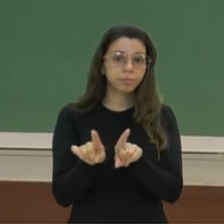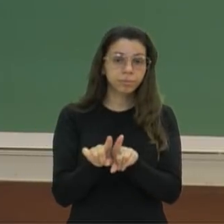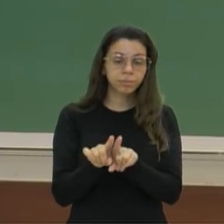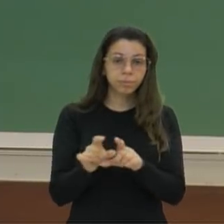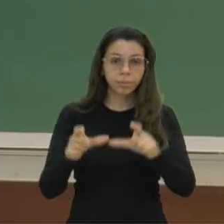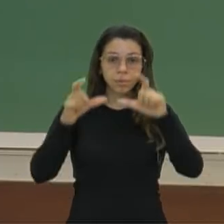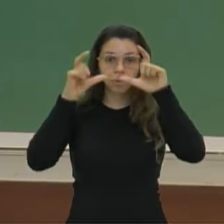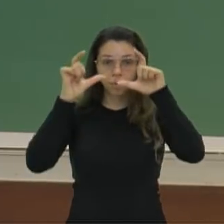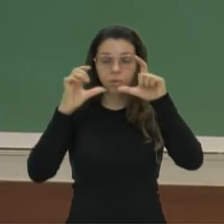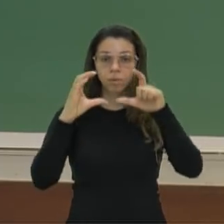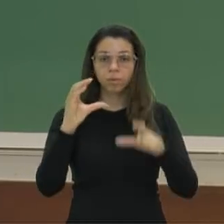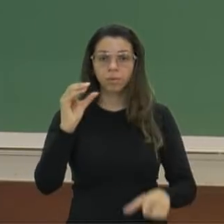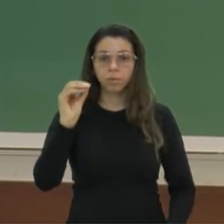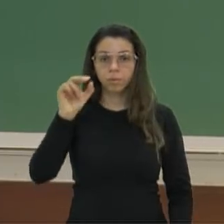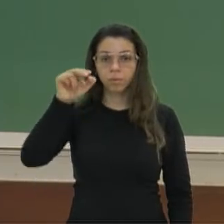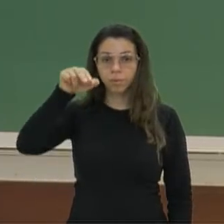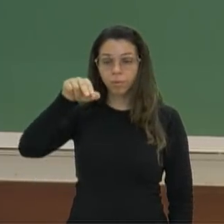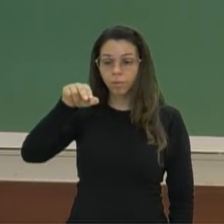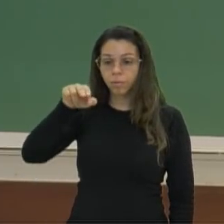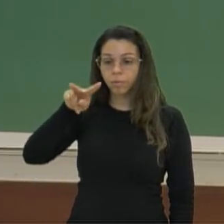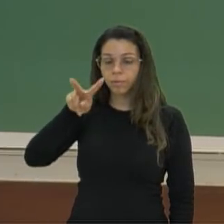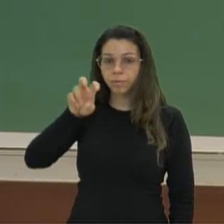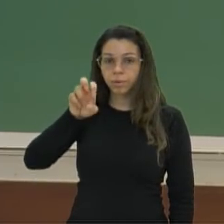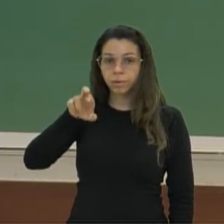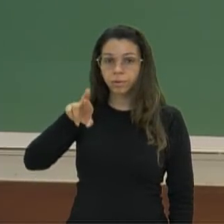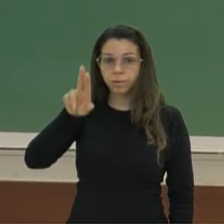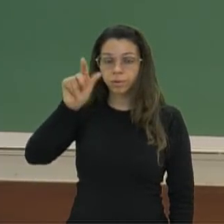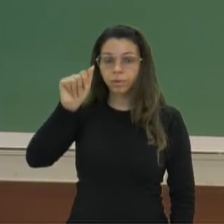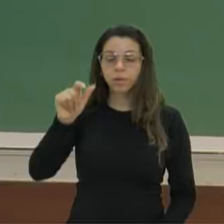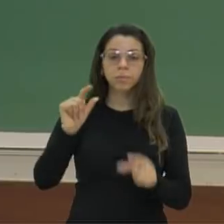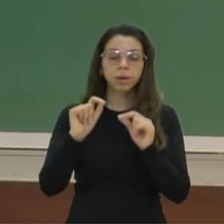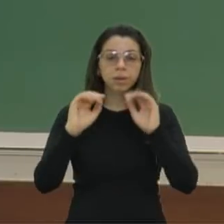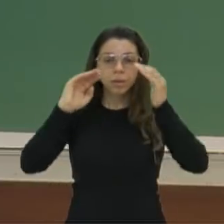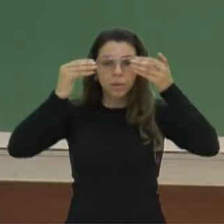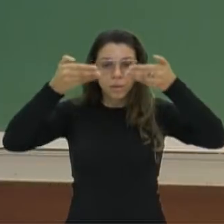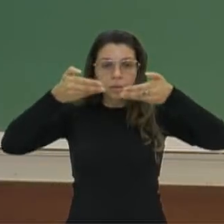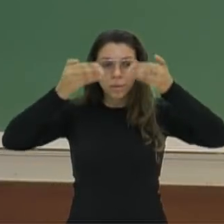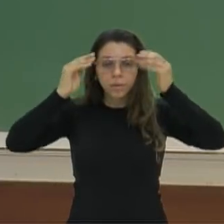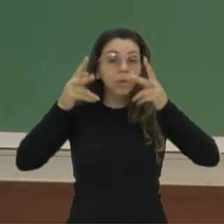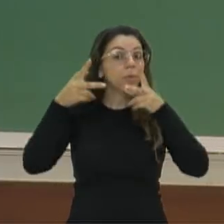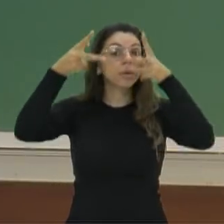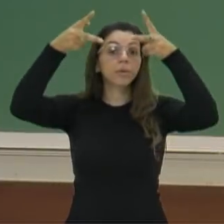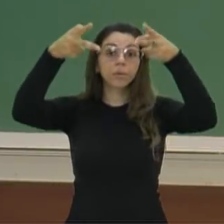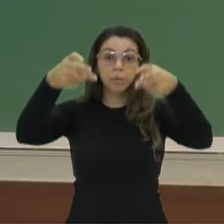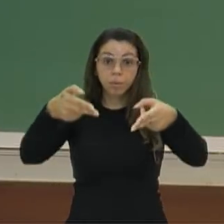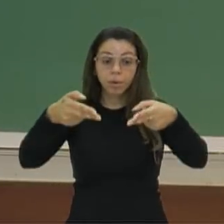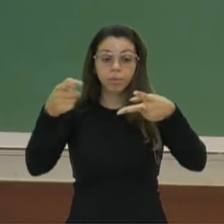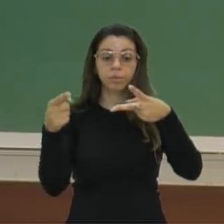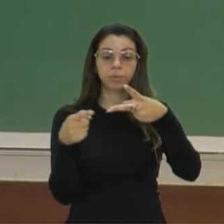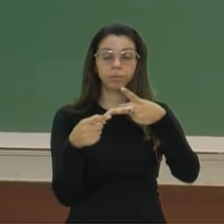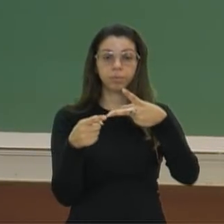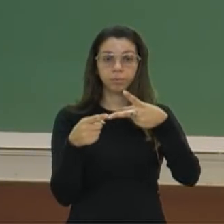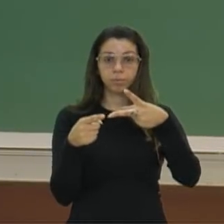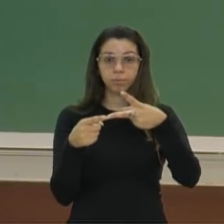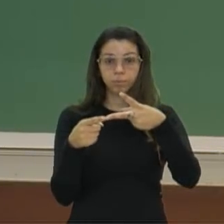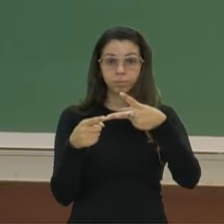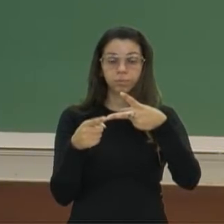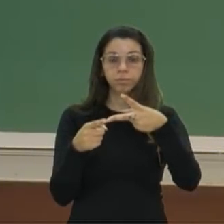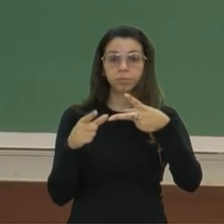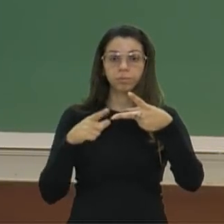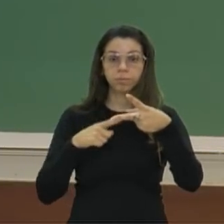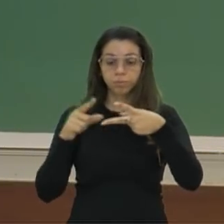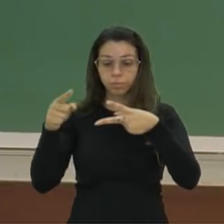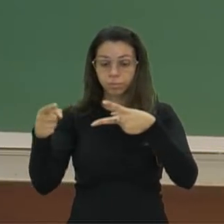lente convergente, com uma curvatura mais acentuada. Então, não é a mesma lente convergente de quem